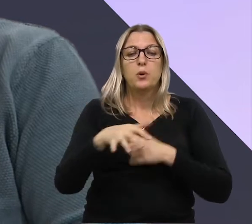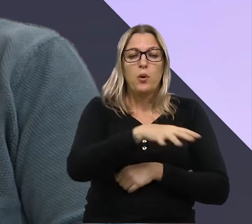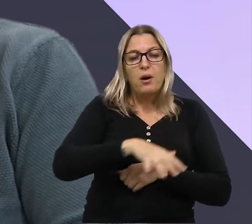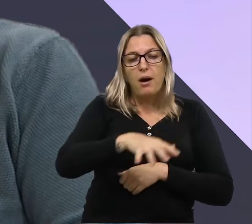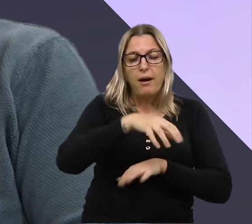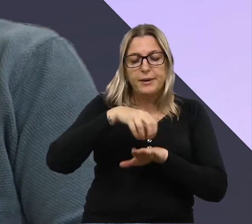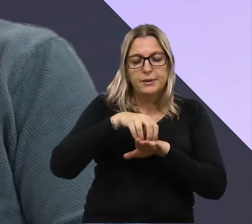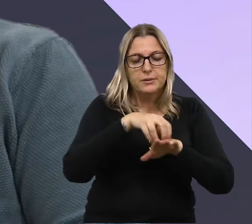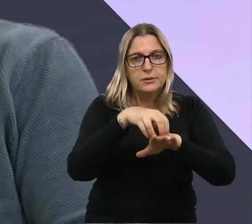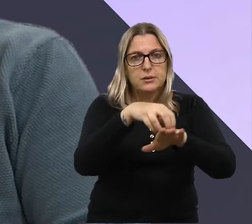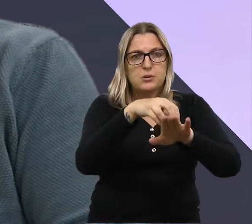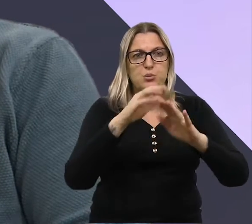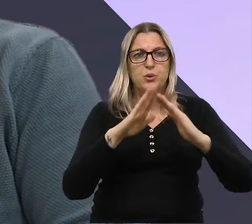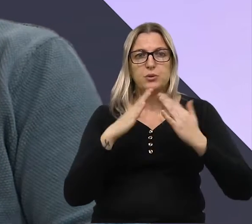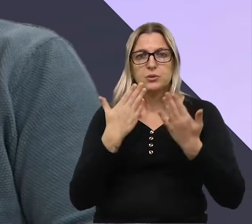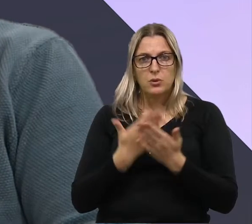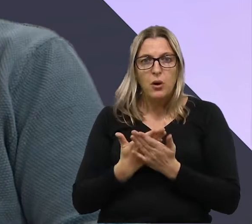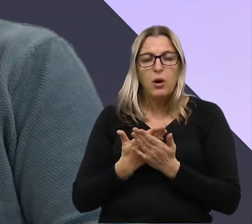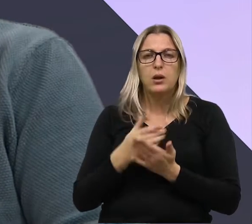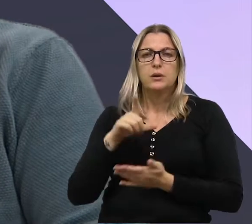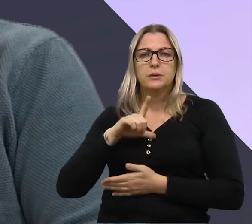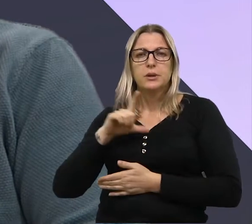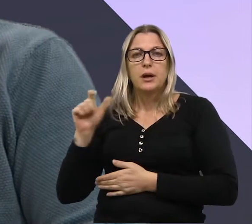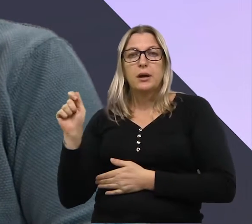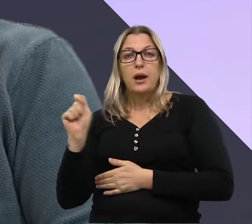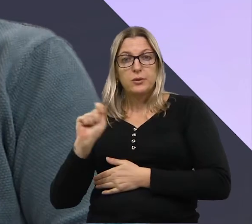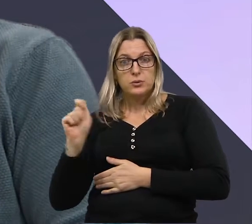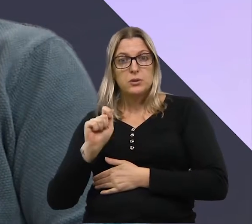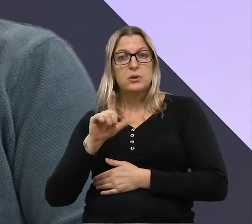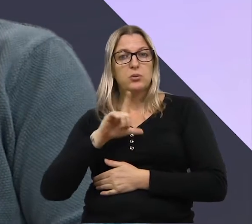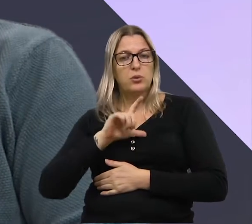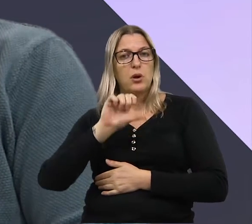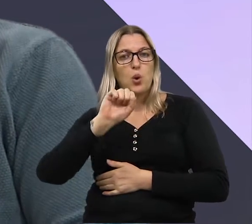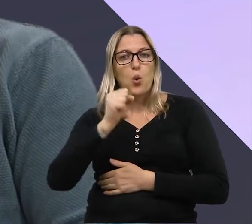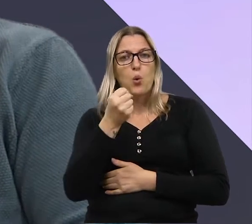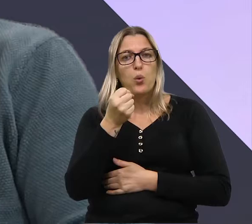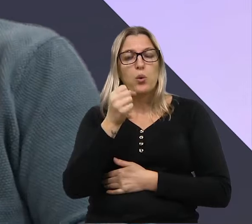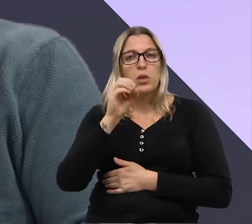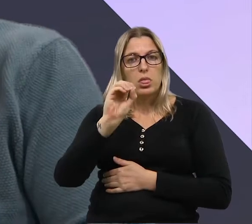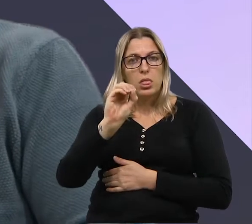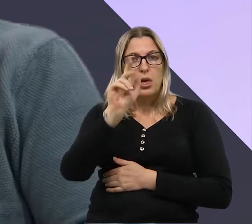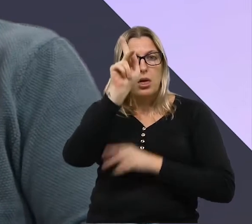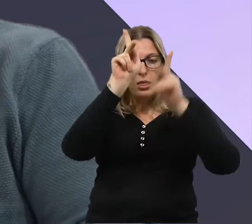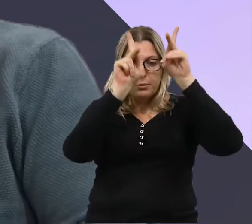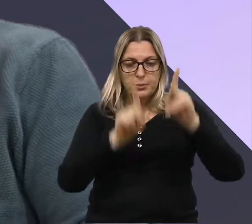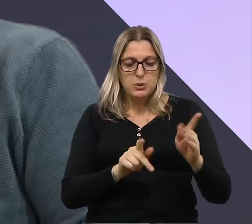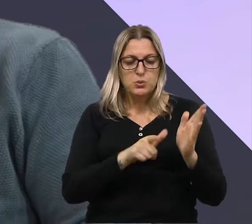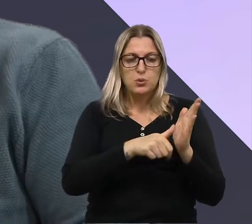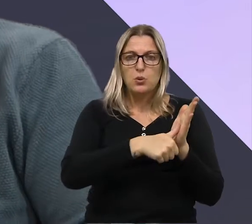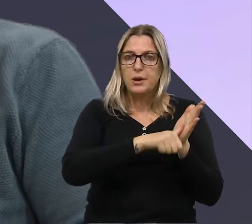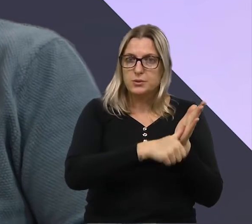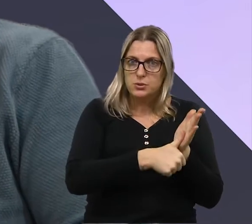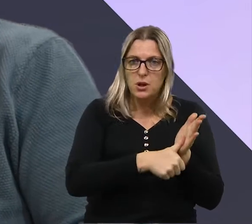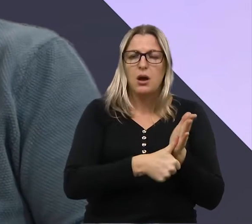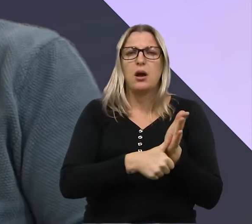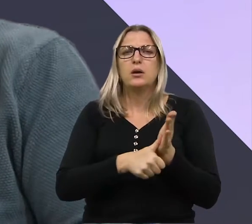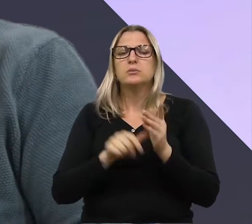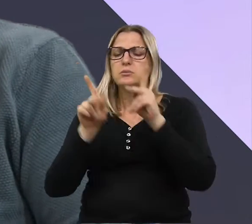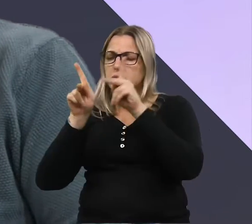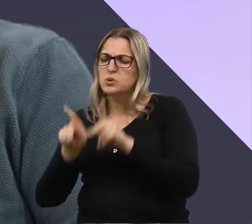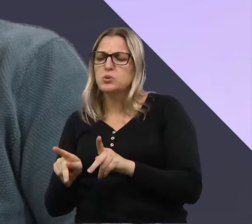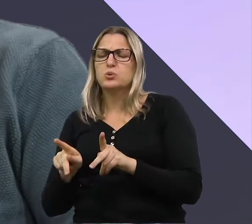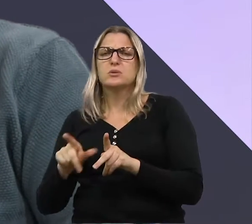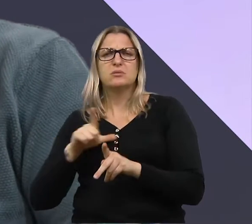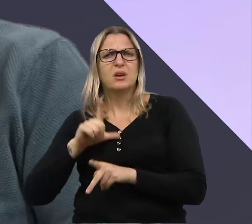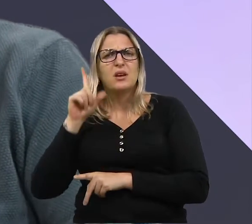ano né que uma associação hoje com 80 Associados 80 associados que estão uma dificuldade muito grande né e inicia